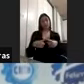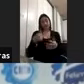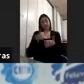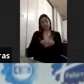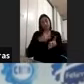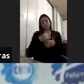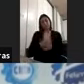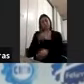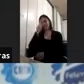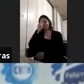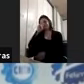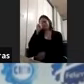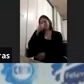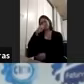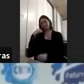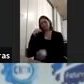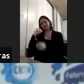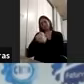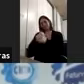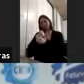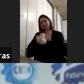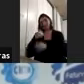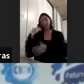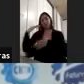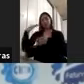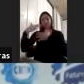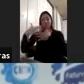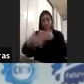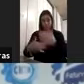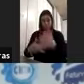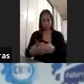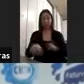momento como esse, numa pandemia, num ano... 2020 está